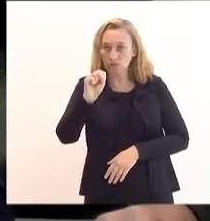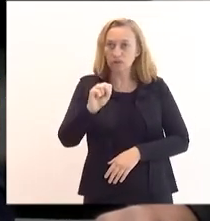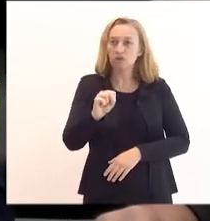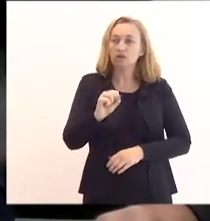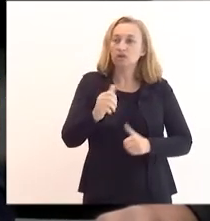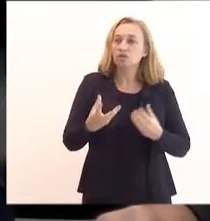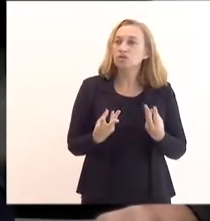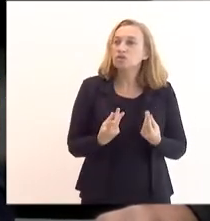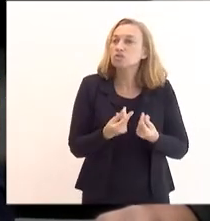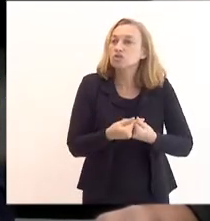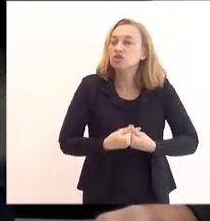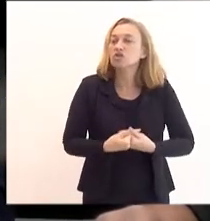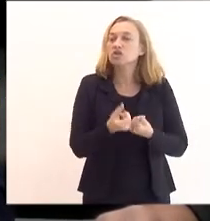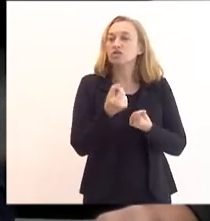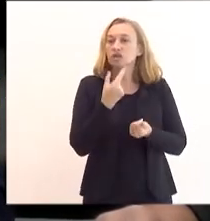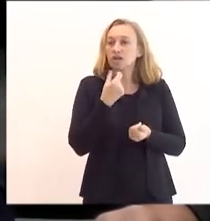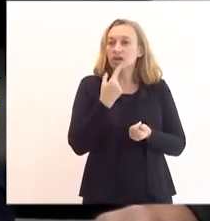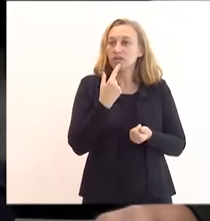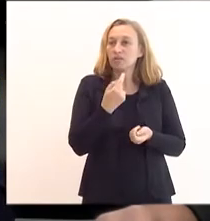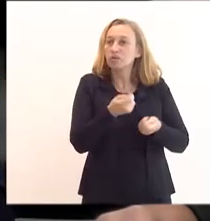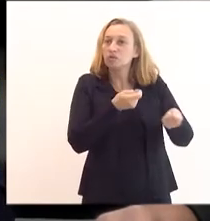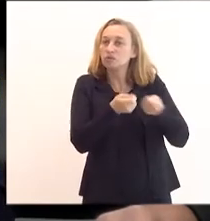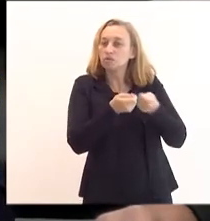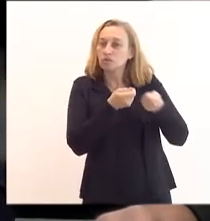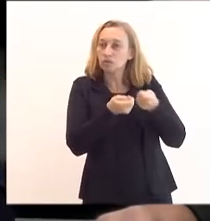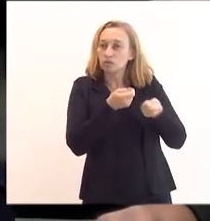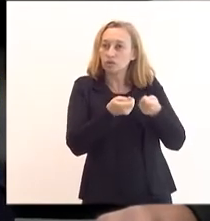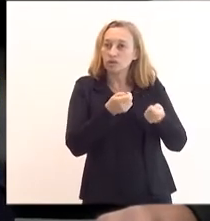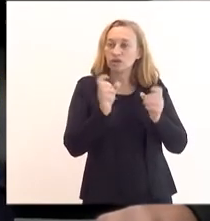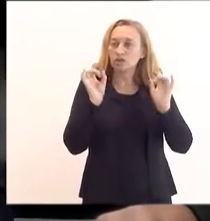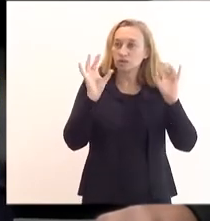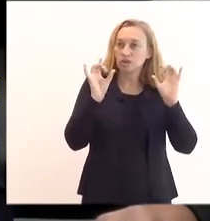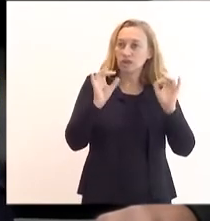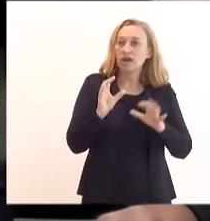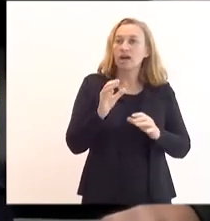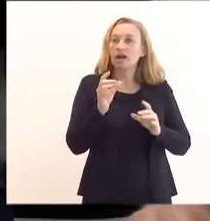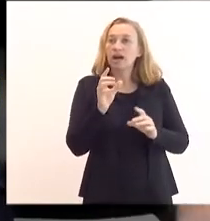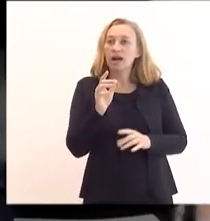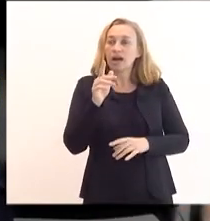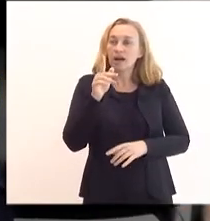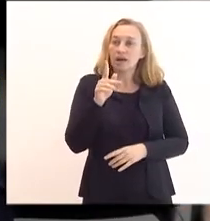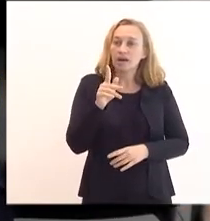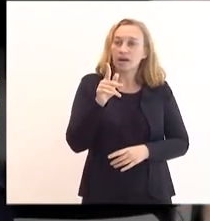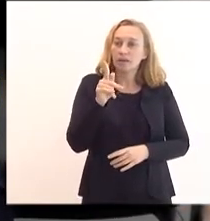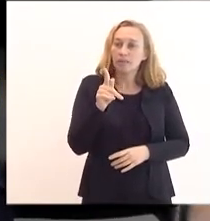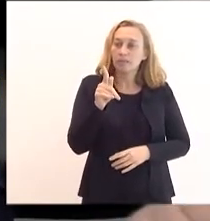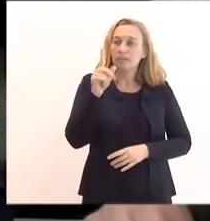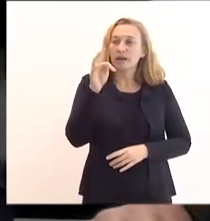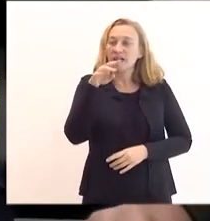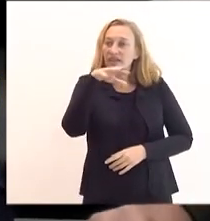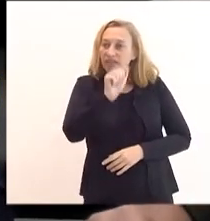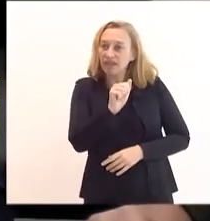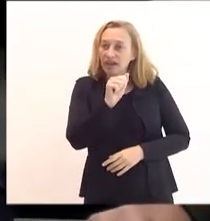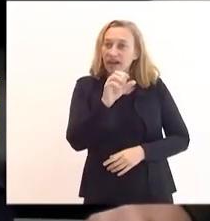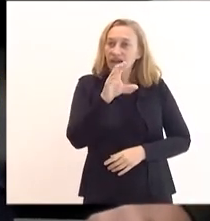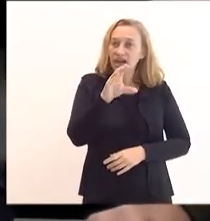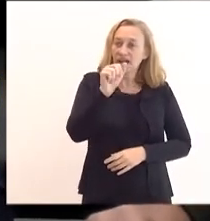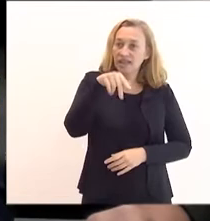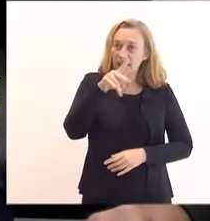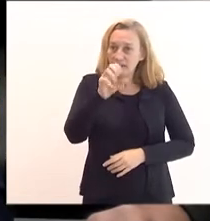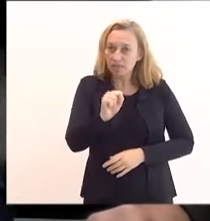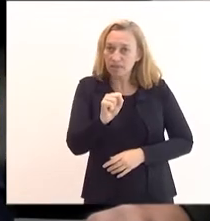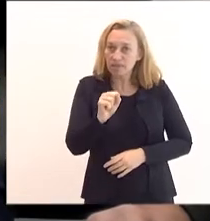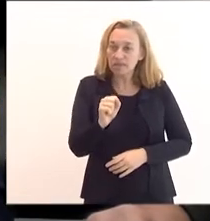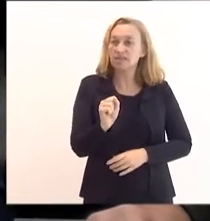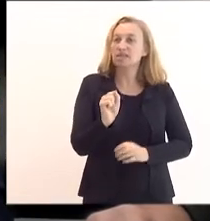as substâncias e medicamentos sujeitos a controle especial, a planta cannabis é classificada na lista E, onde estão listadas plantas que